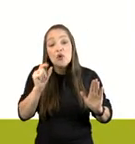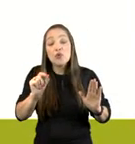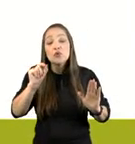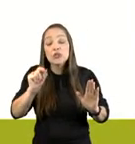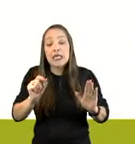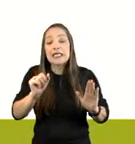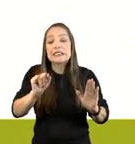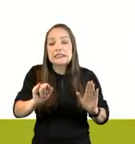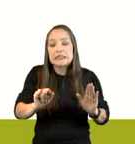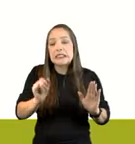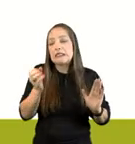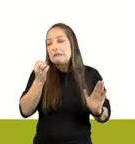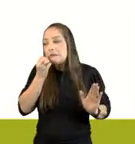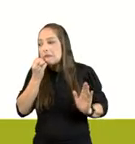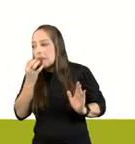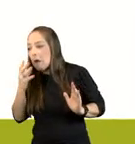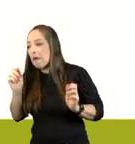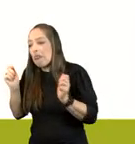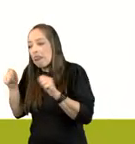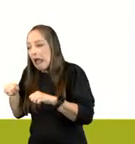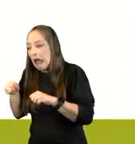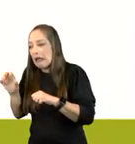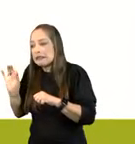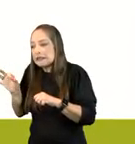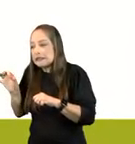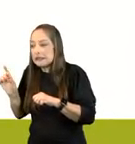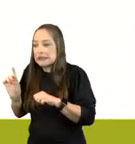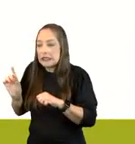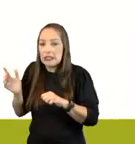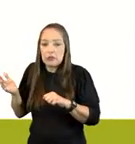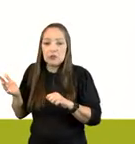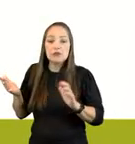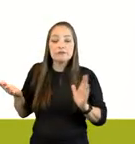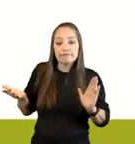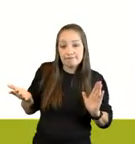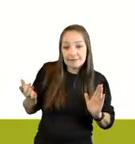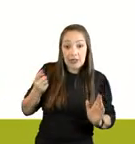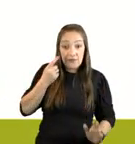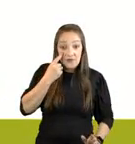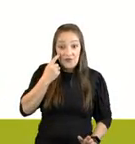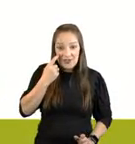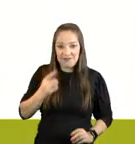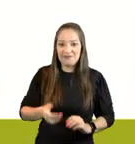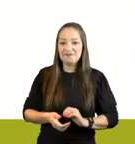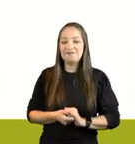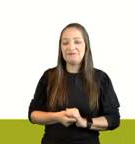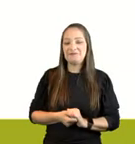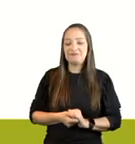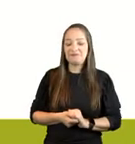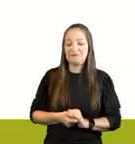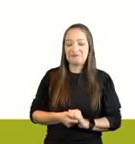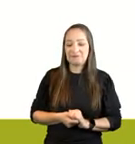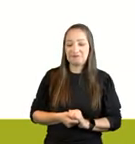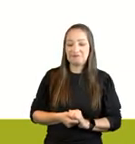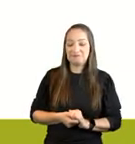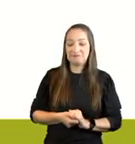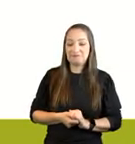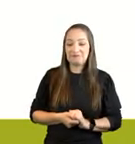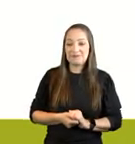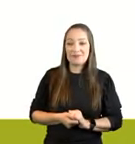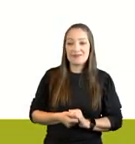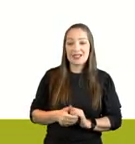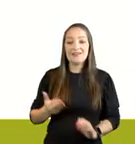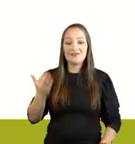se é plausível ou não. Né? Então, vamos ver. Primeiro, eu coloquei aqui uma